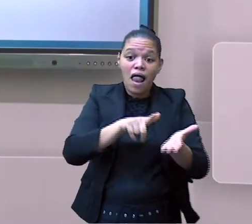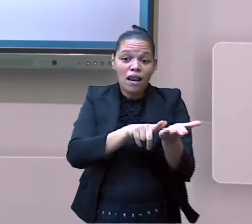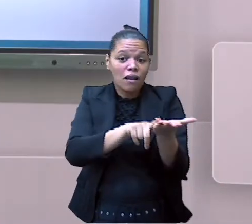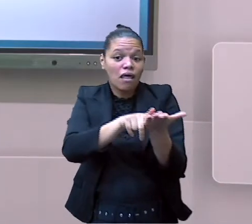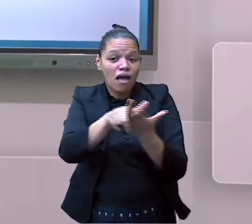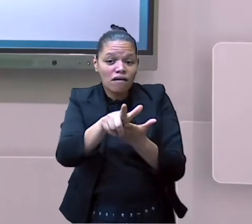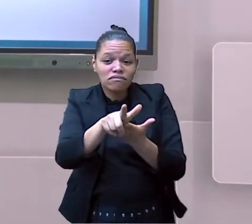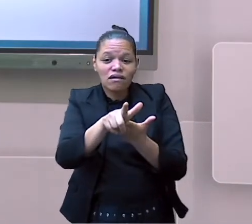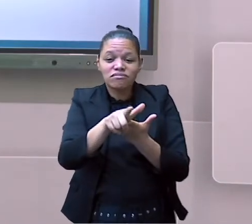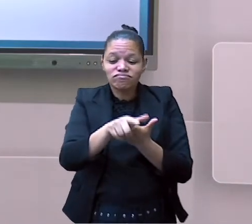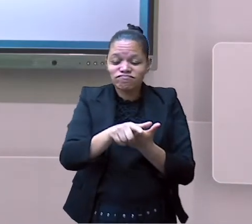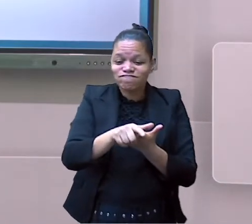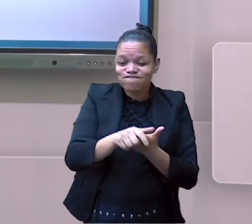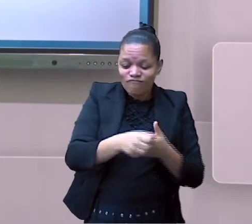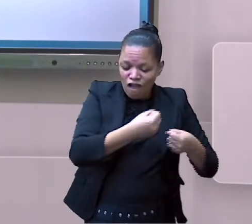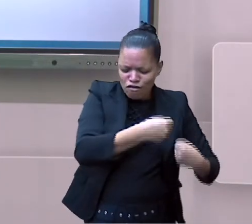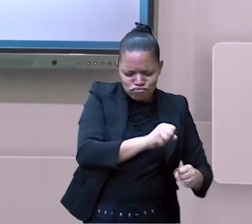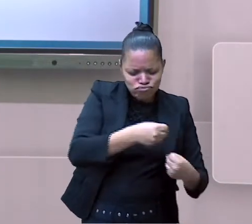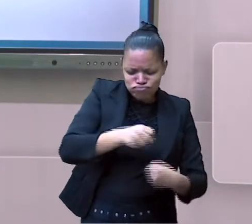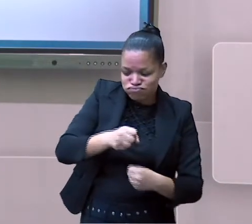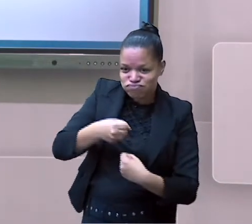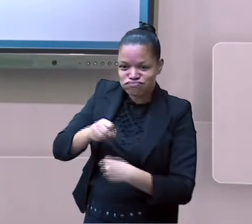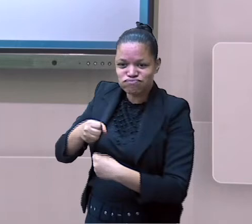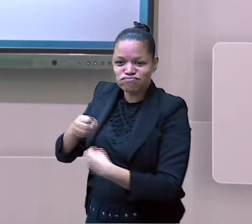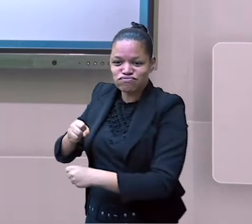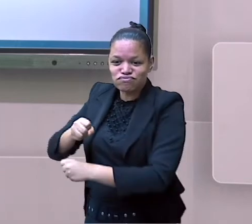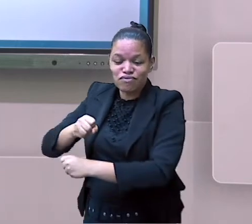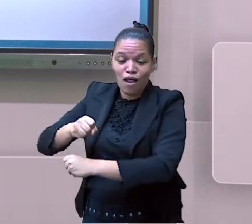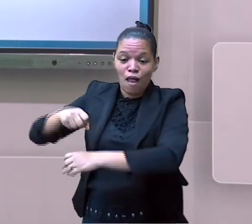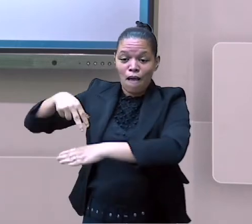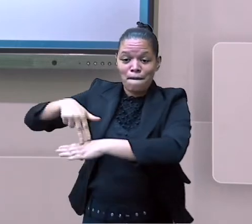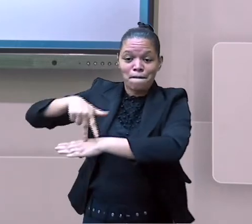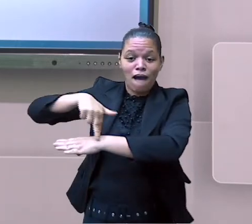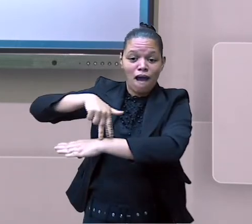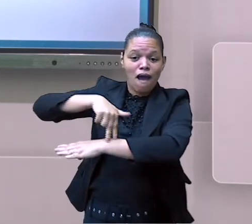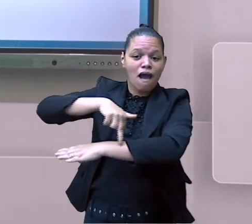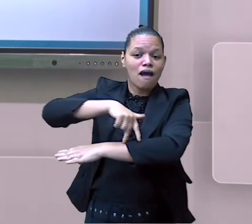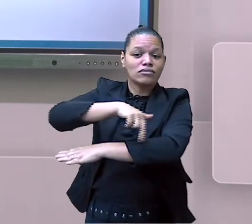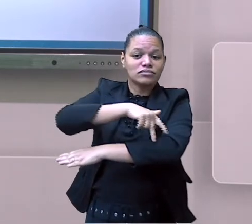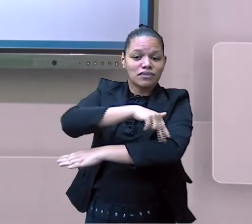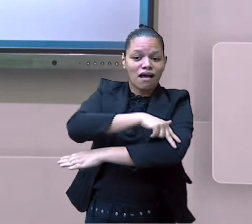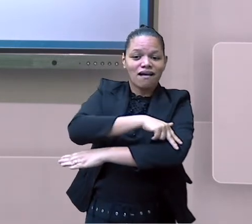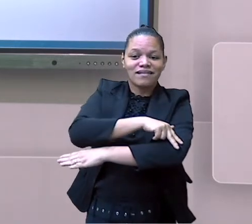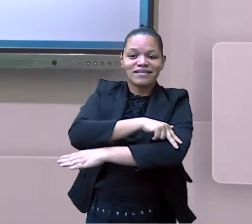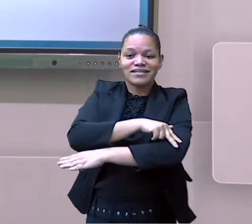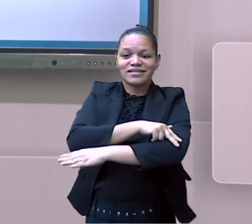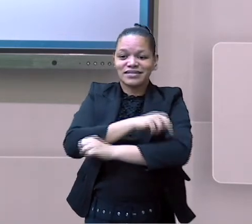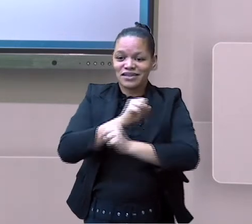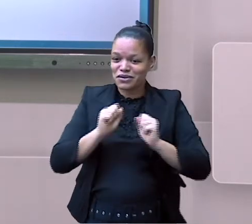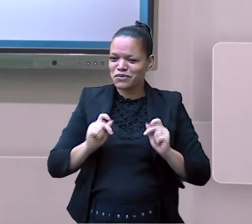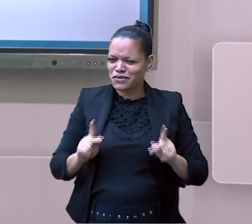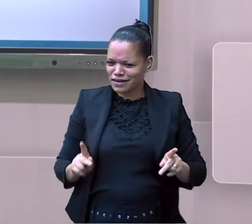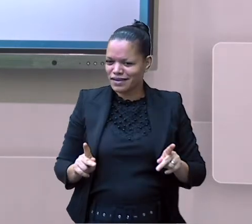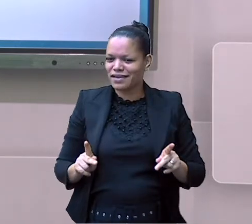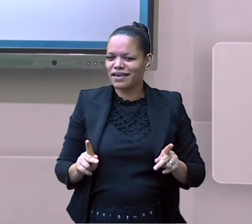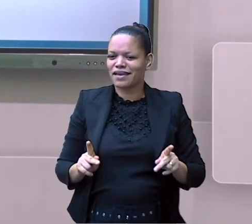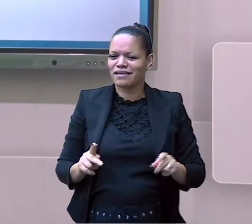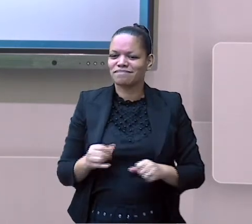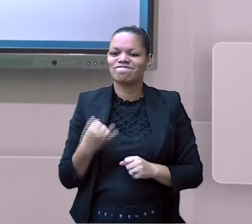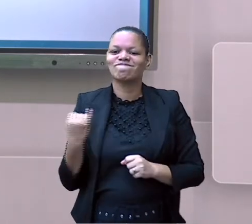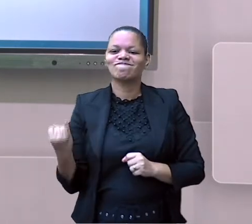a calçada, lavando a varanda, porque eu vou utilizar essa água. Então, eu já tenho aí